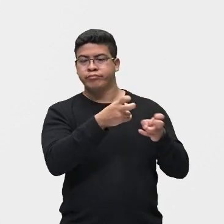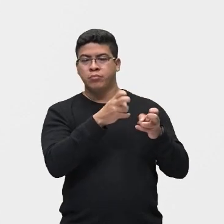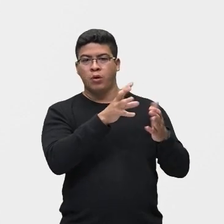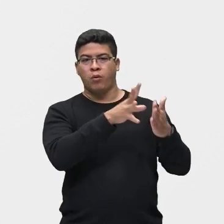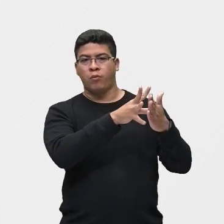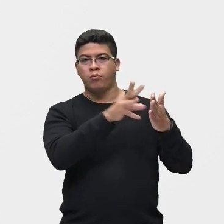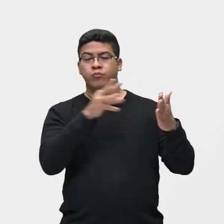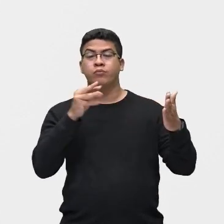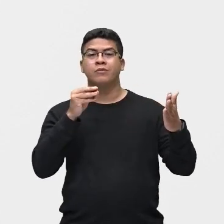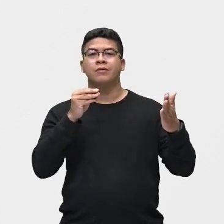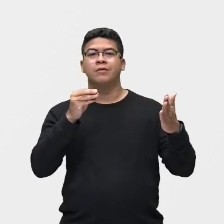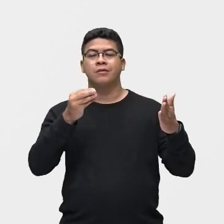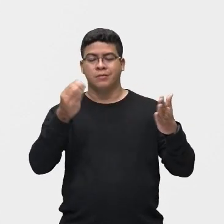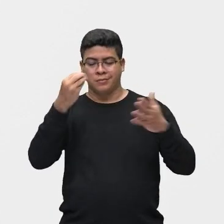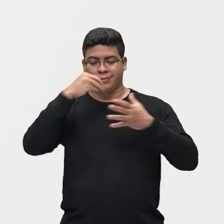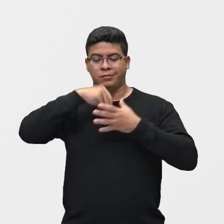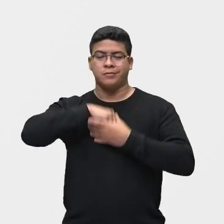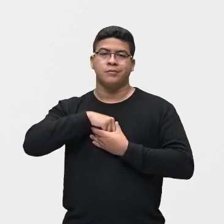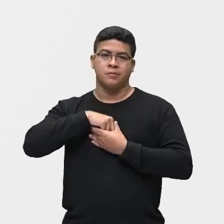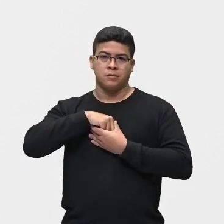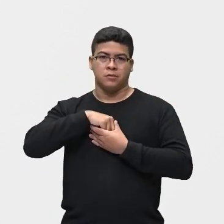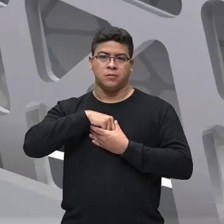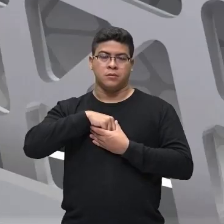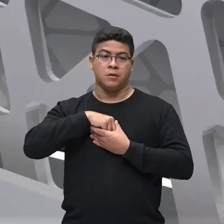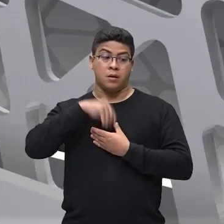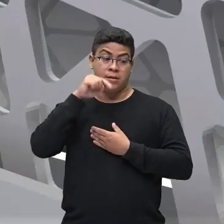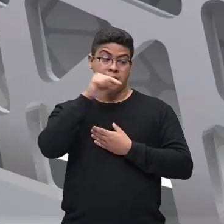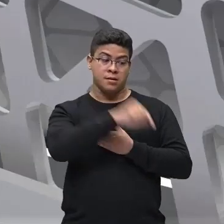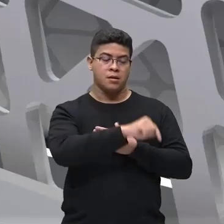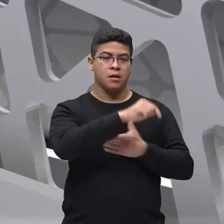bem, meu povo. Ontem nós vimos o quê?